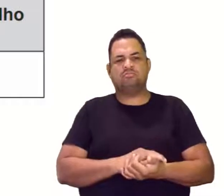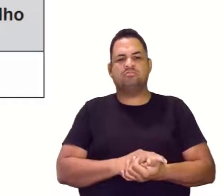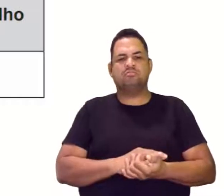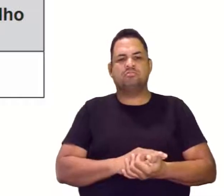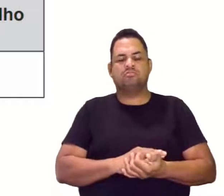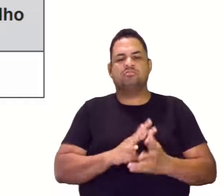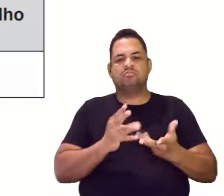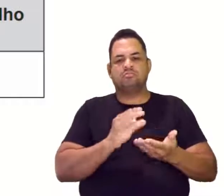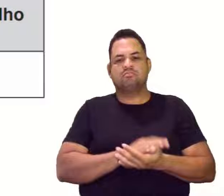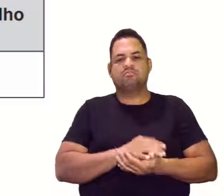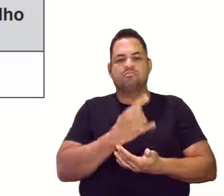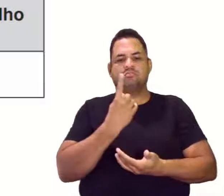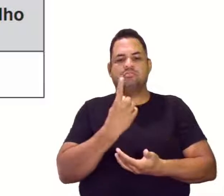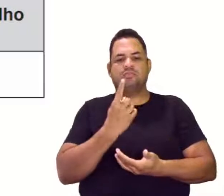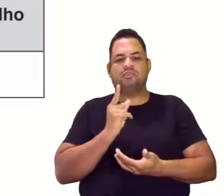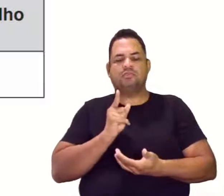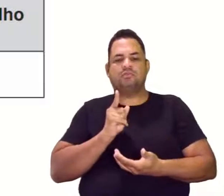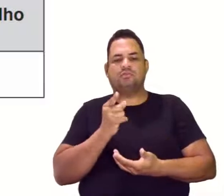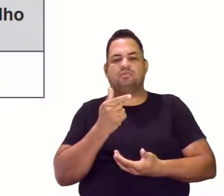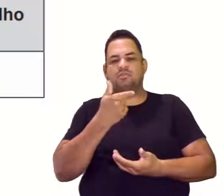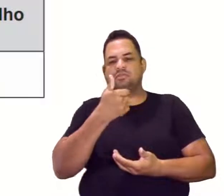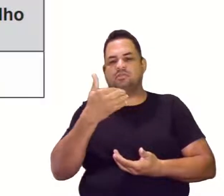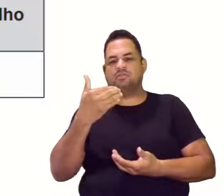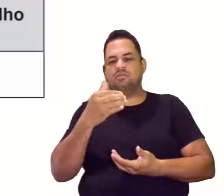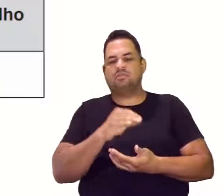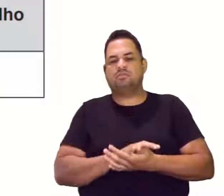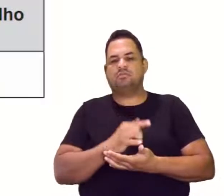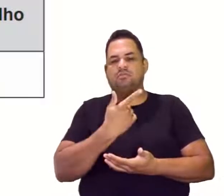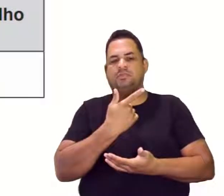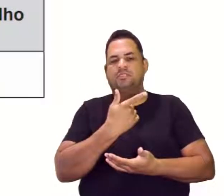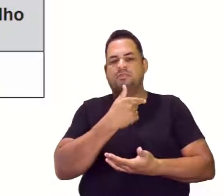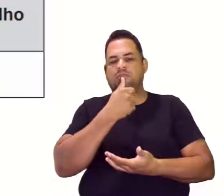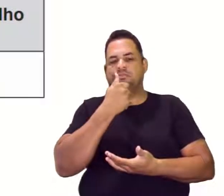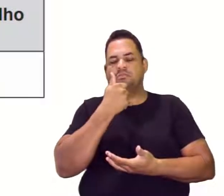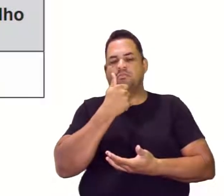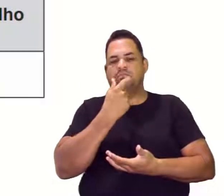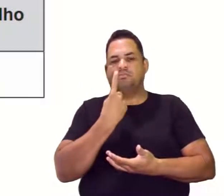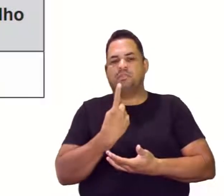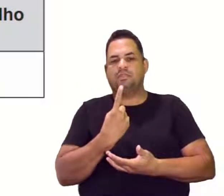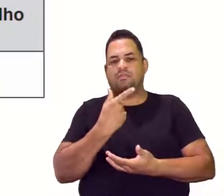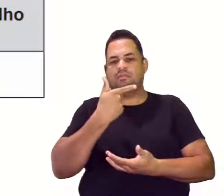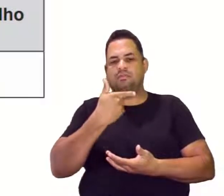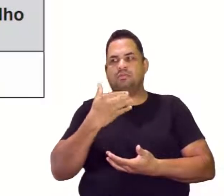400. Vai dar 1.100. 1.100 mais 120. 1.220.